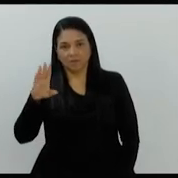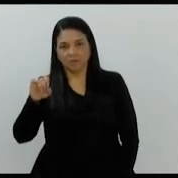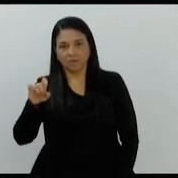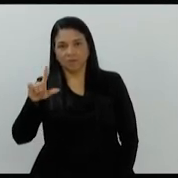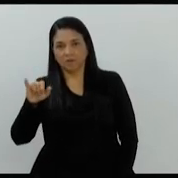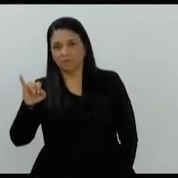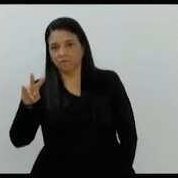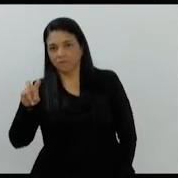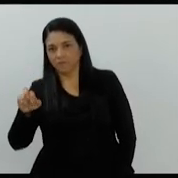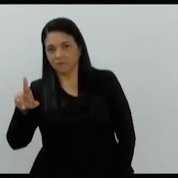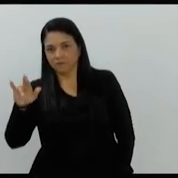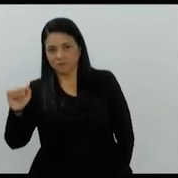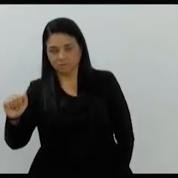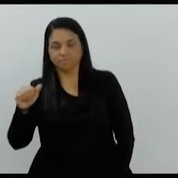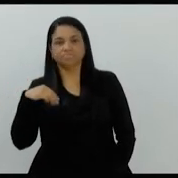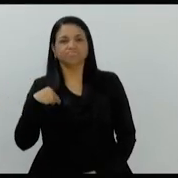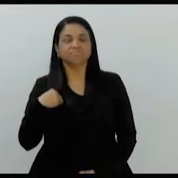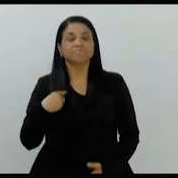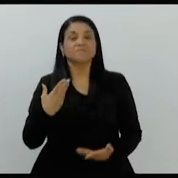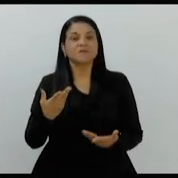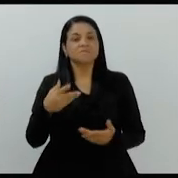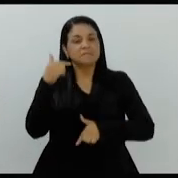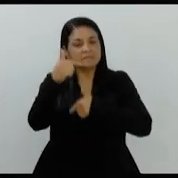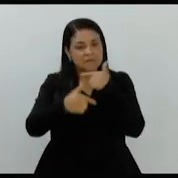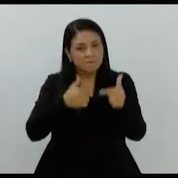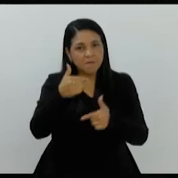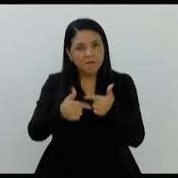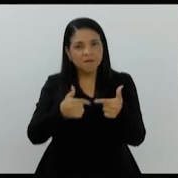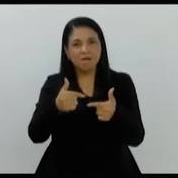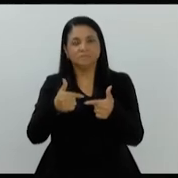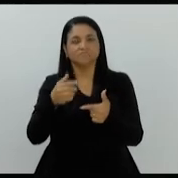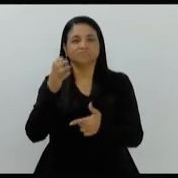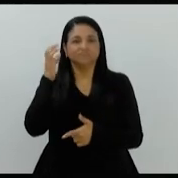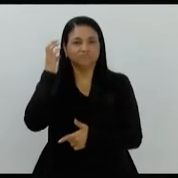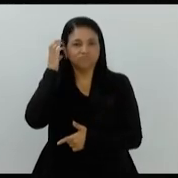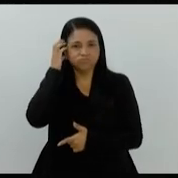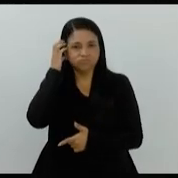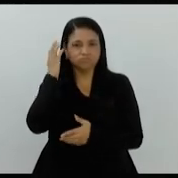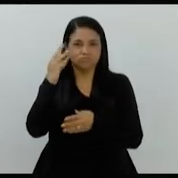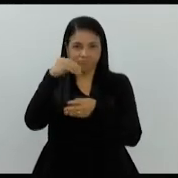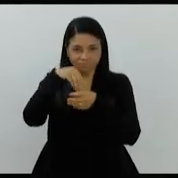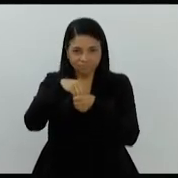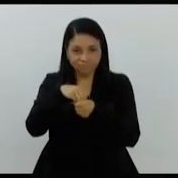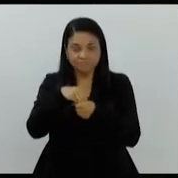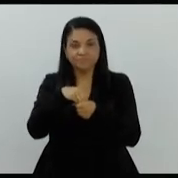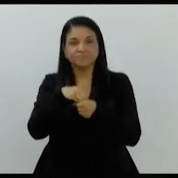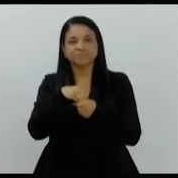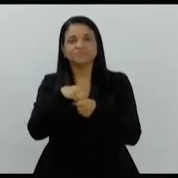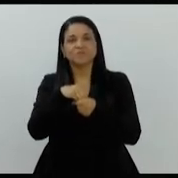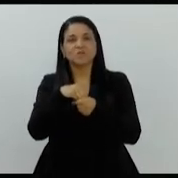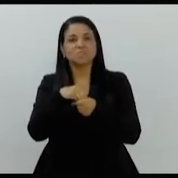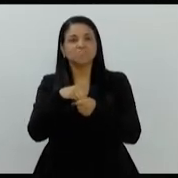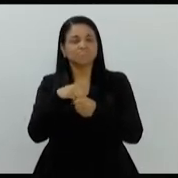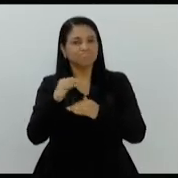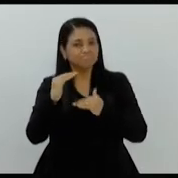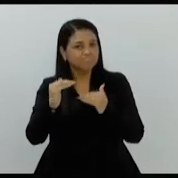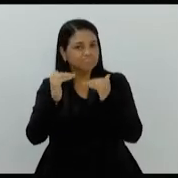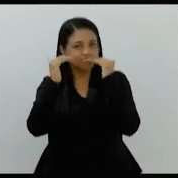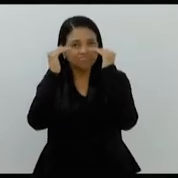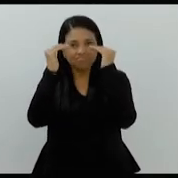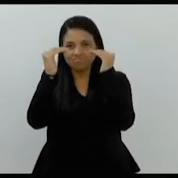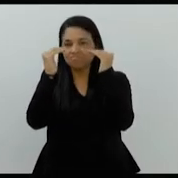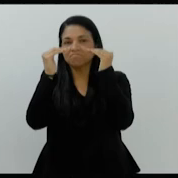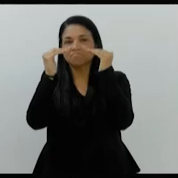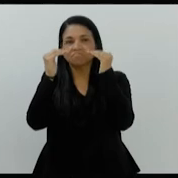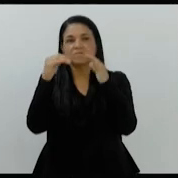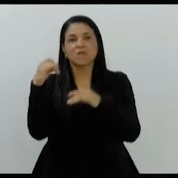estão os trabalhos que levaram essa rádio a esse nome, a esse patamar, a essa importância,